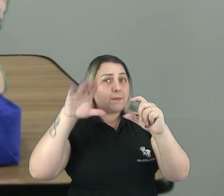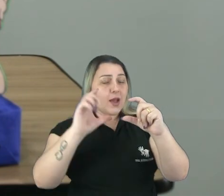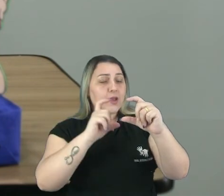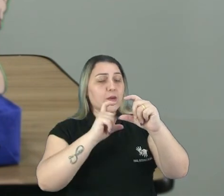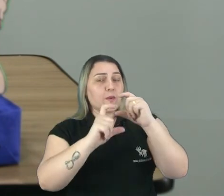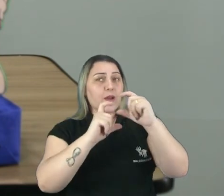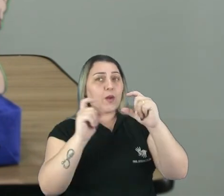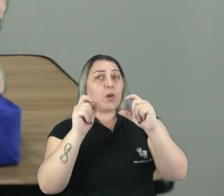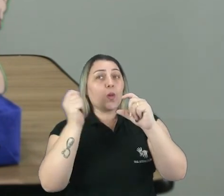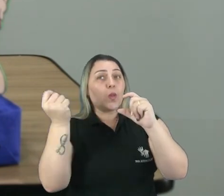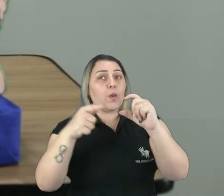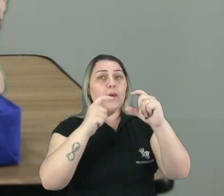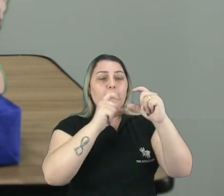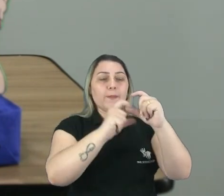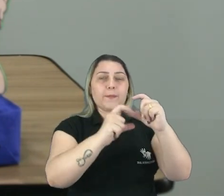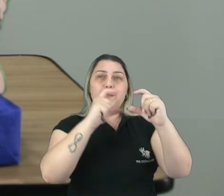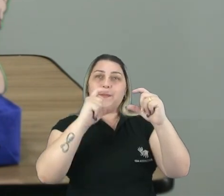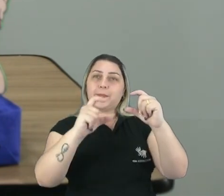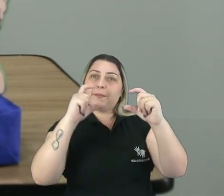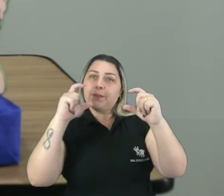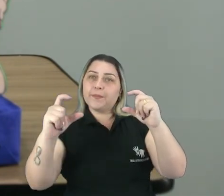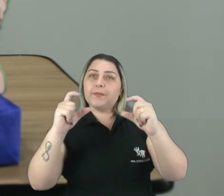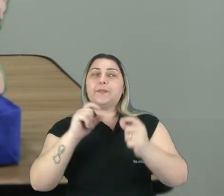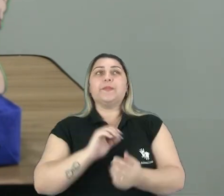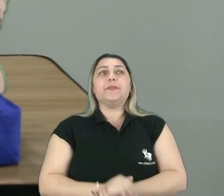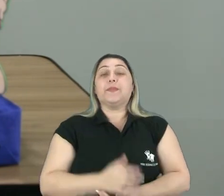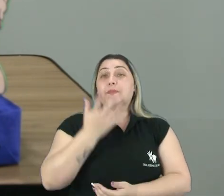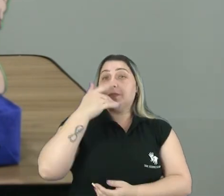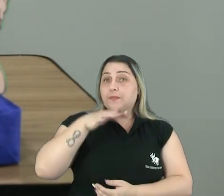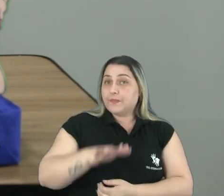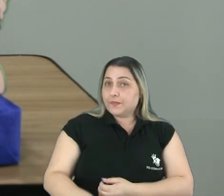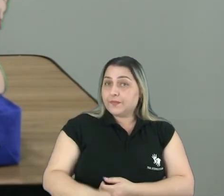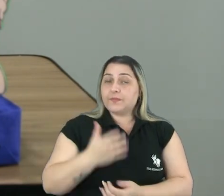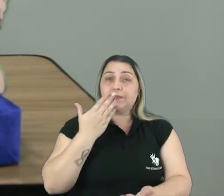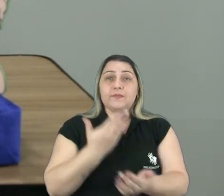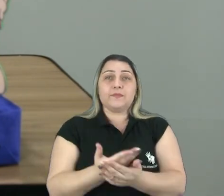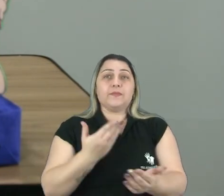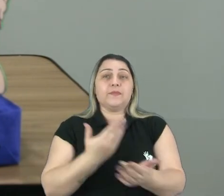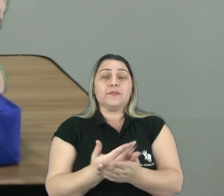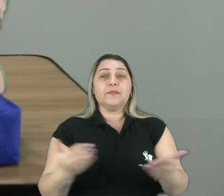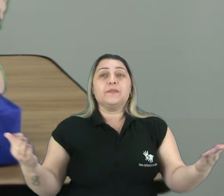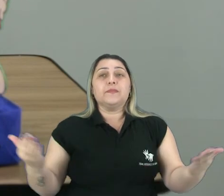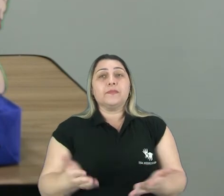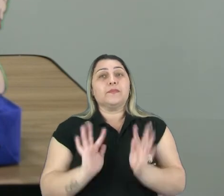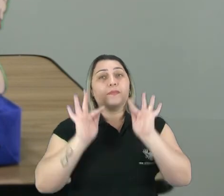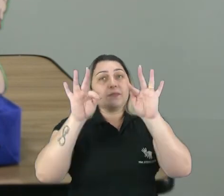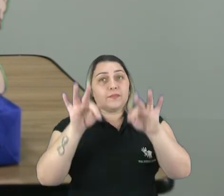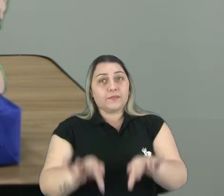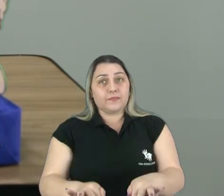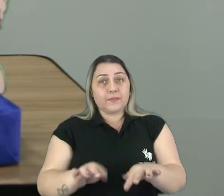Crianças, a nossa aula de hoje chegou ao fim. Mas para esta e outras aulas,